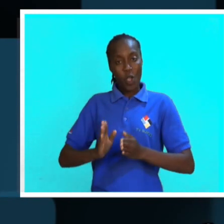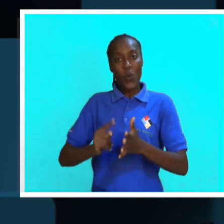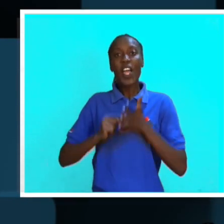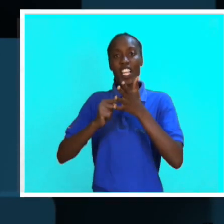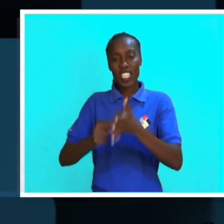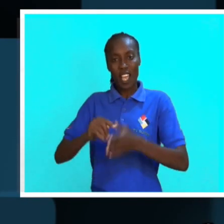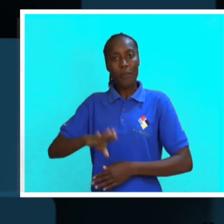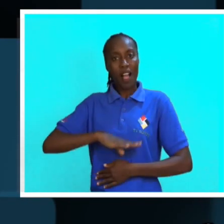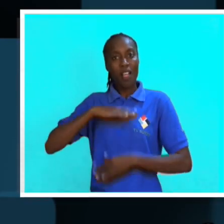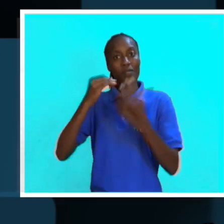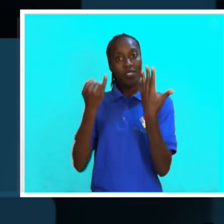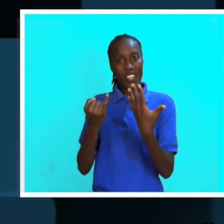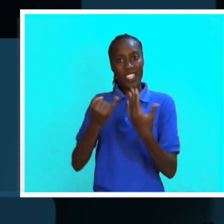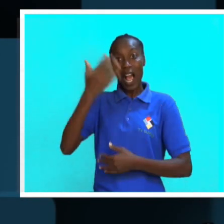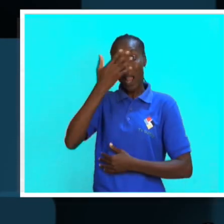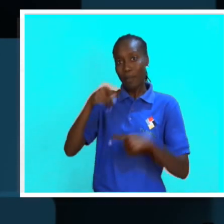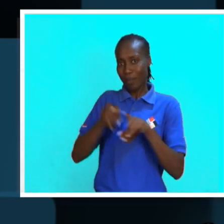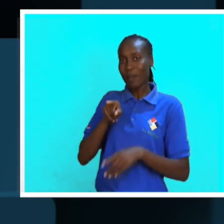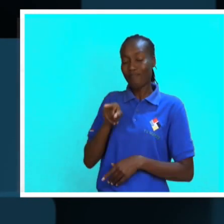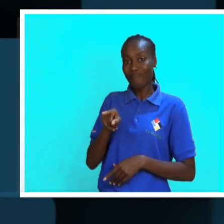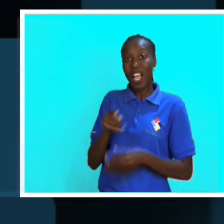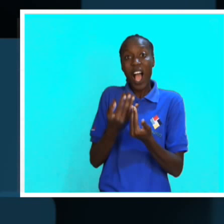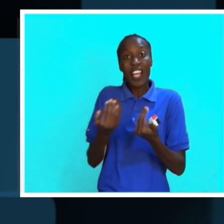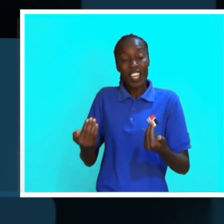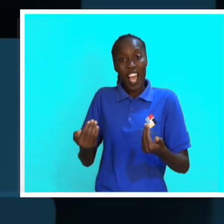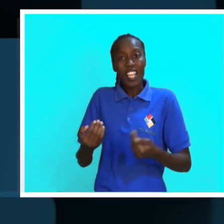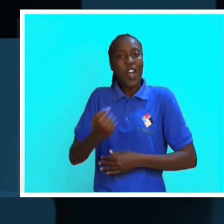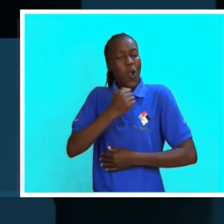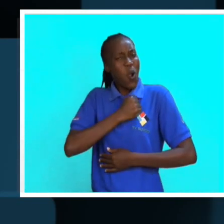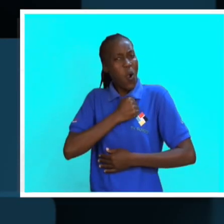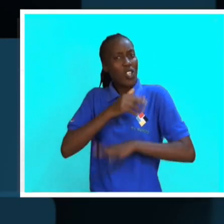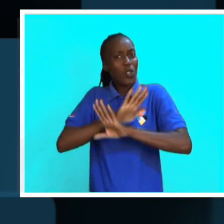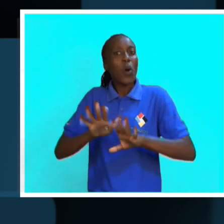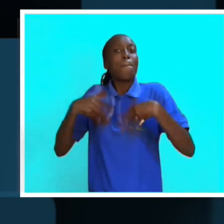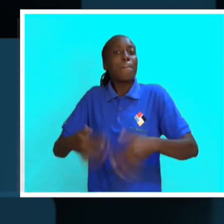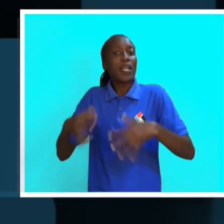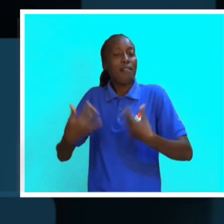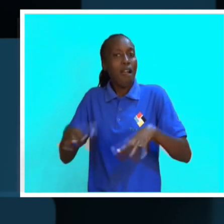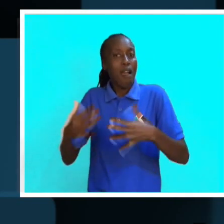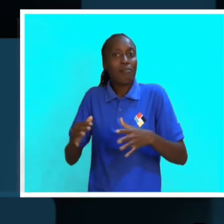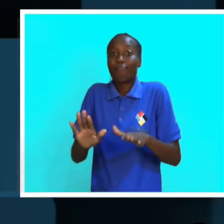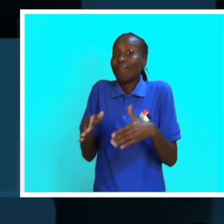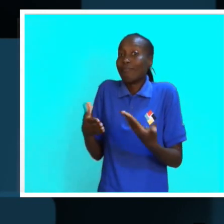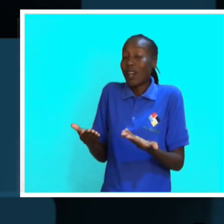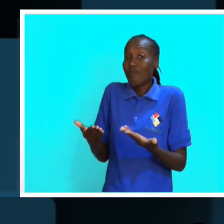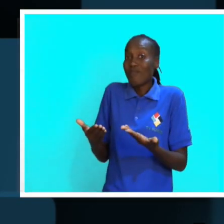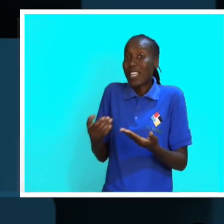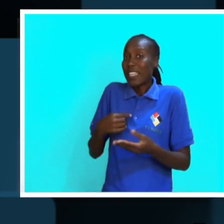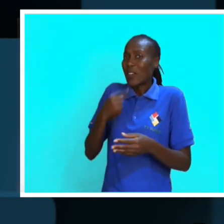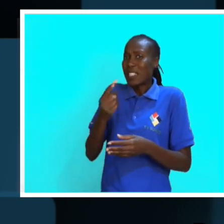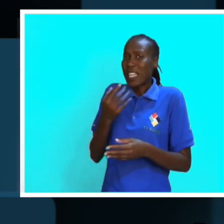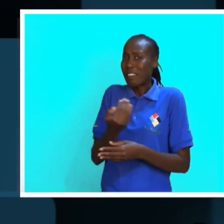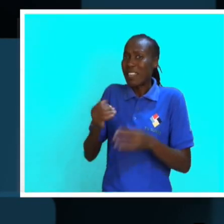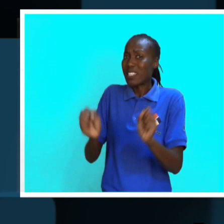O meu filho, só para lhe dar um exemplo, tem apenas 6 anos de idade. Esta é a fase em que as crianças só querem brincar. E,